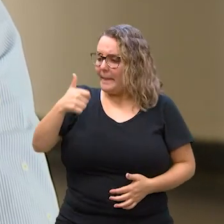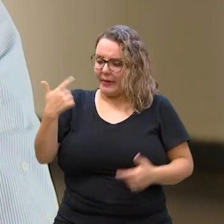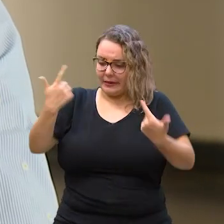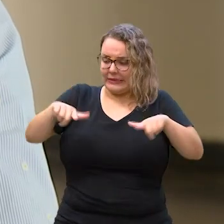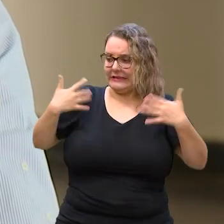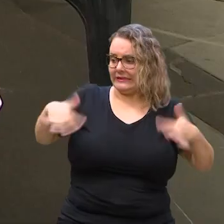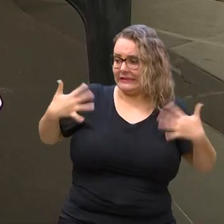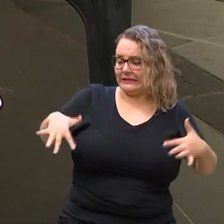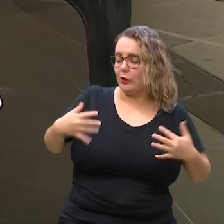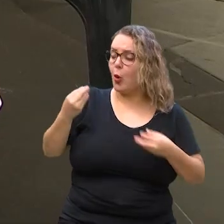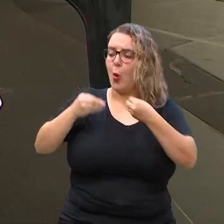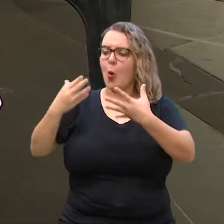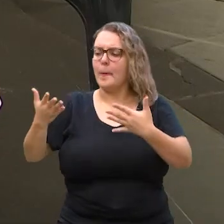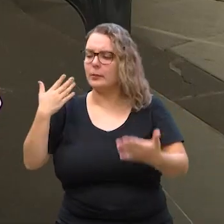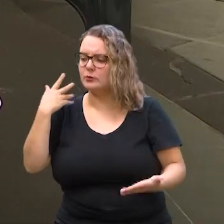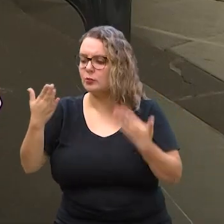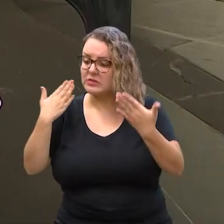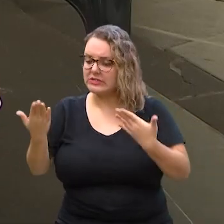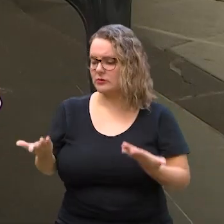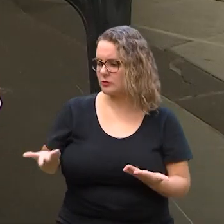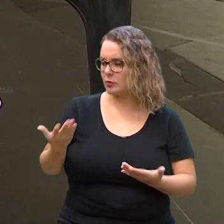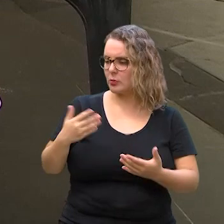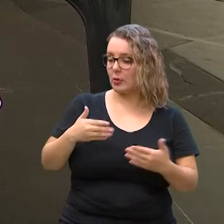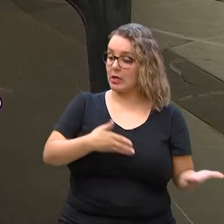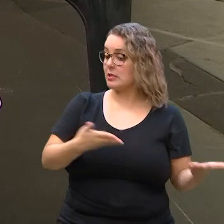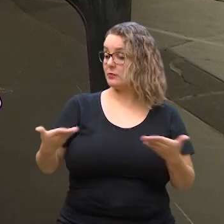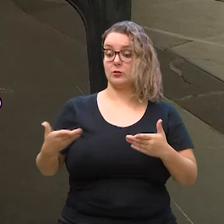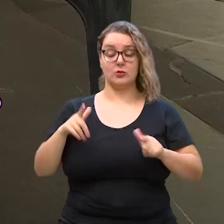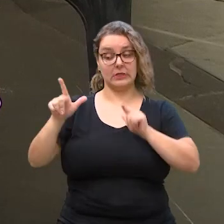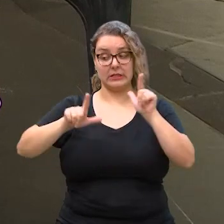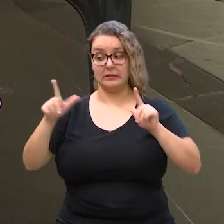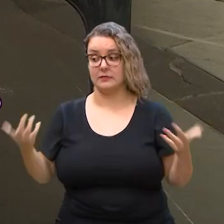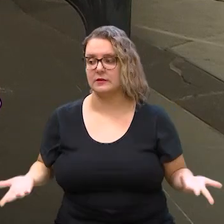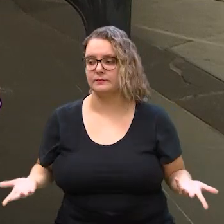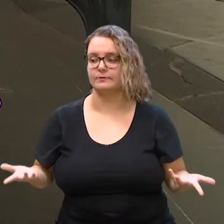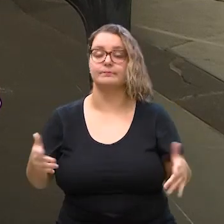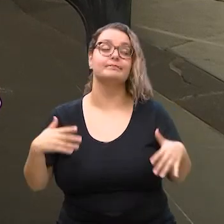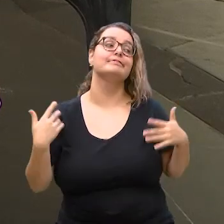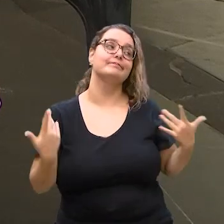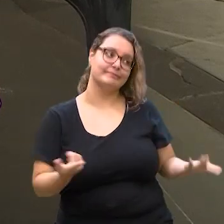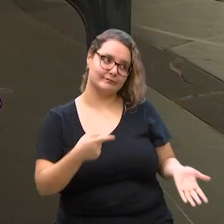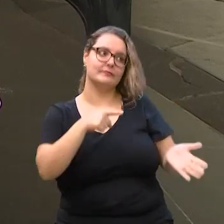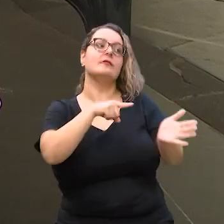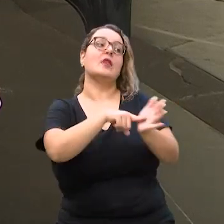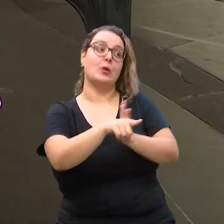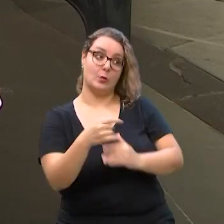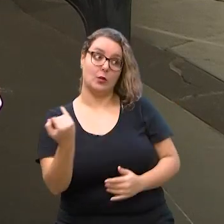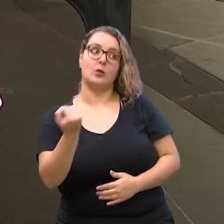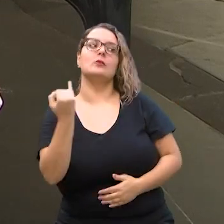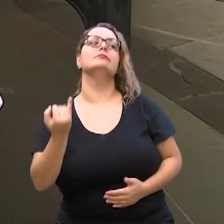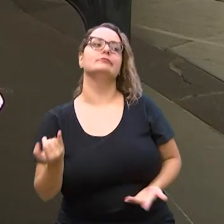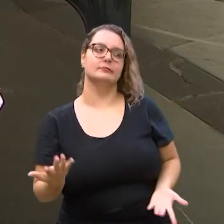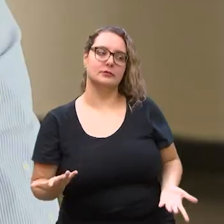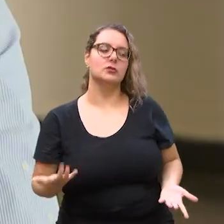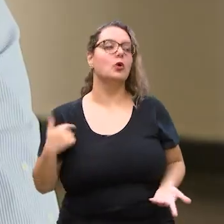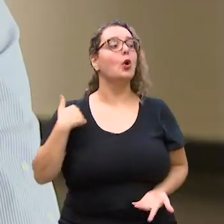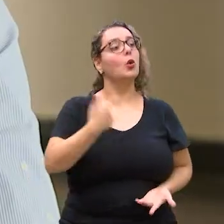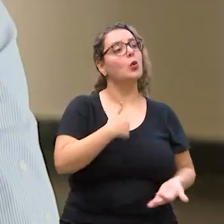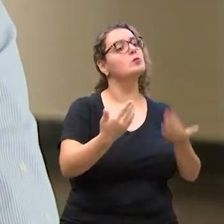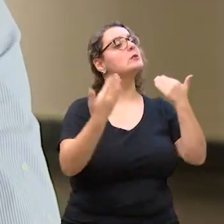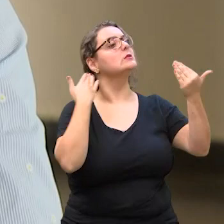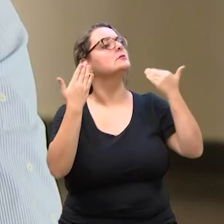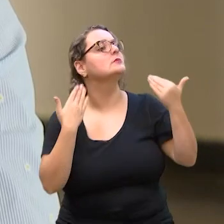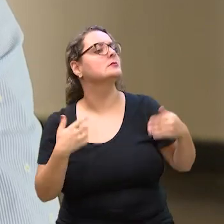é que o psicólogo lida com tudo isso e exposição, em alguns casos, da televisão? Essa é uma pergunta bastante interessante, porque nós,